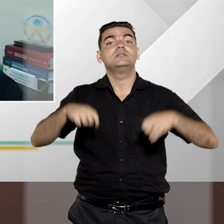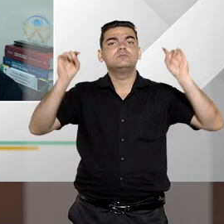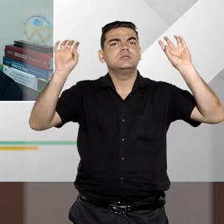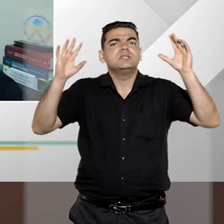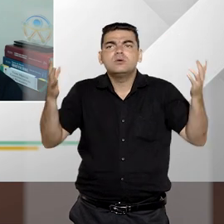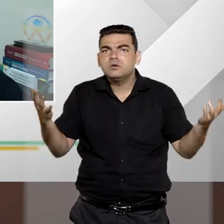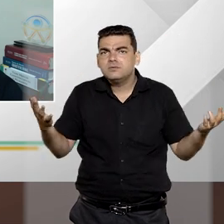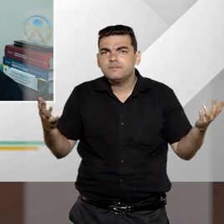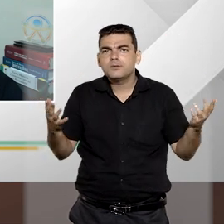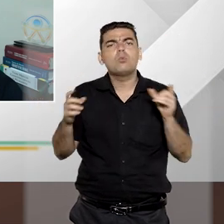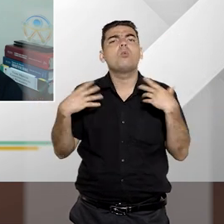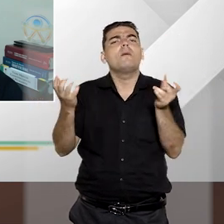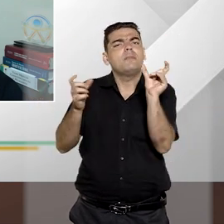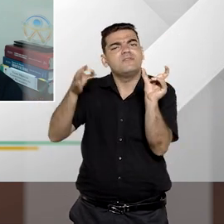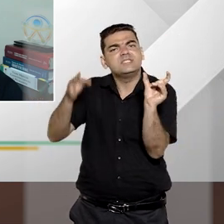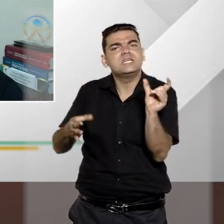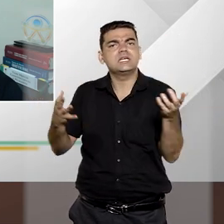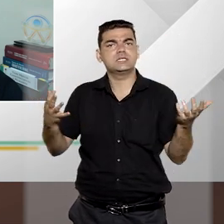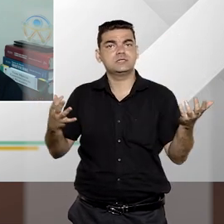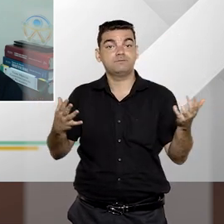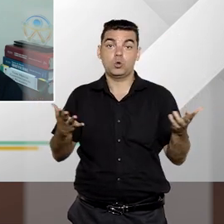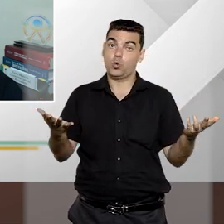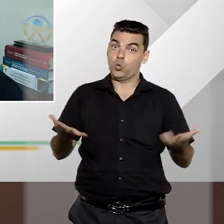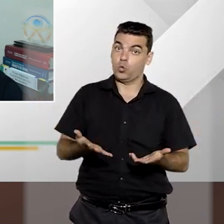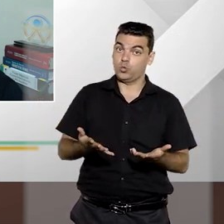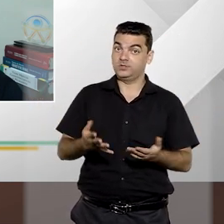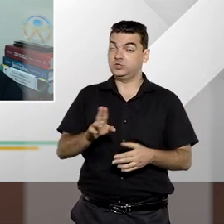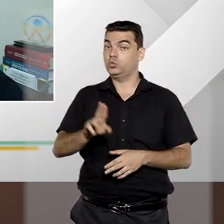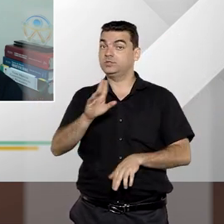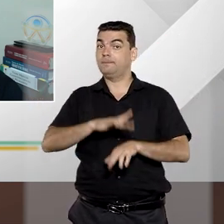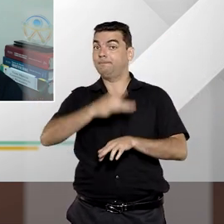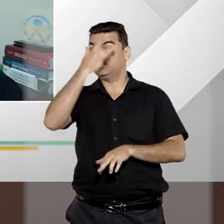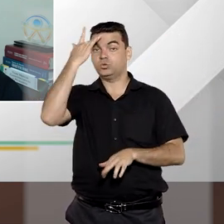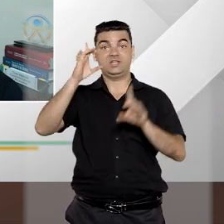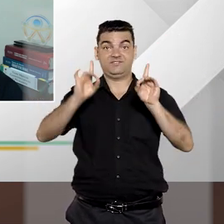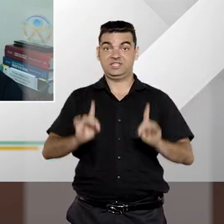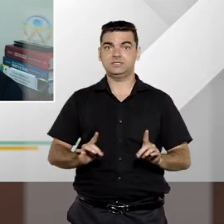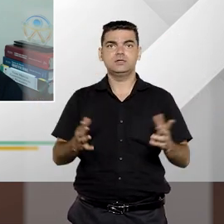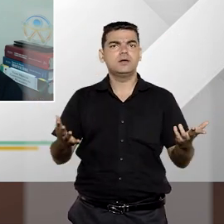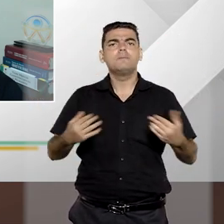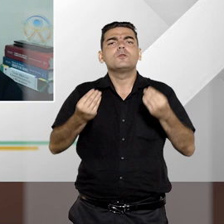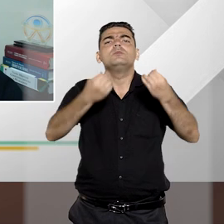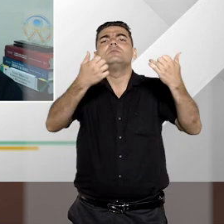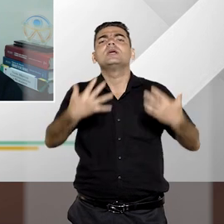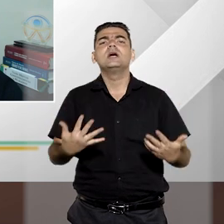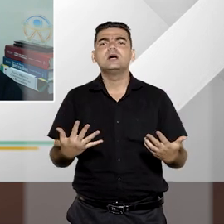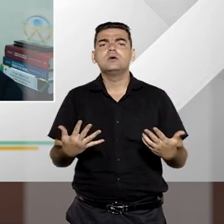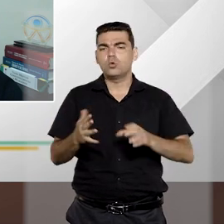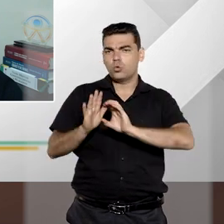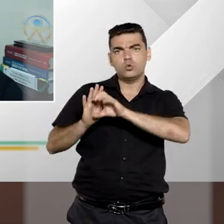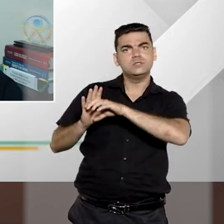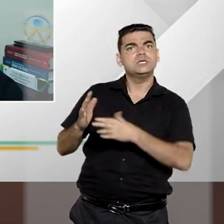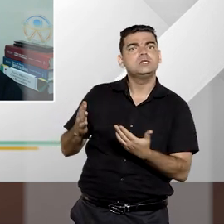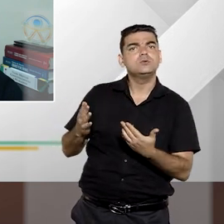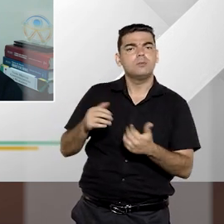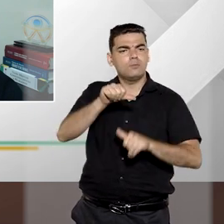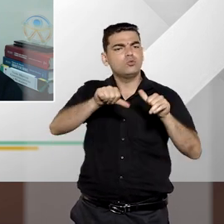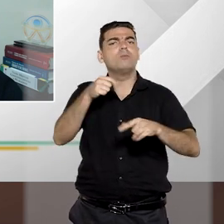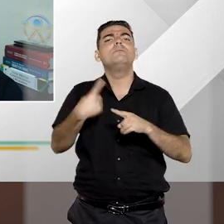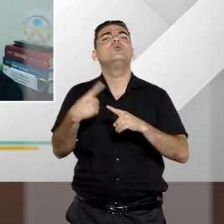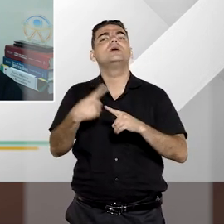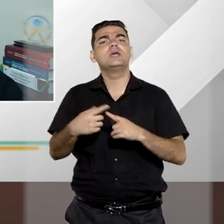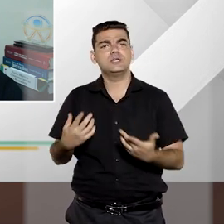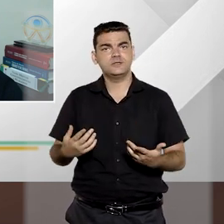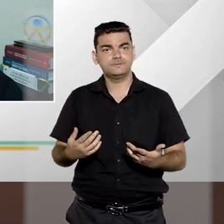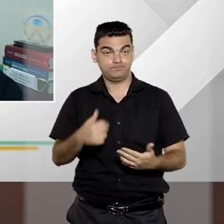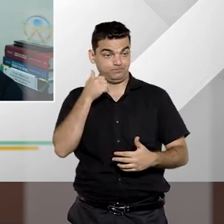especiais, né? Atualmente, a expressão mais comum é pessoa com deficiência. E como é que explicar, como é que a gente pode explicar essas mudanças,